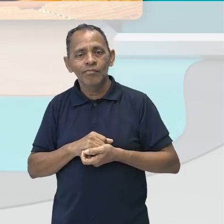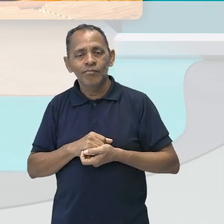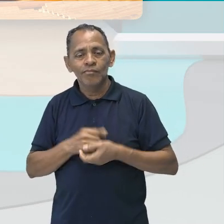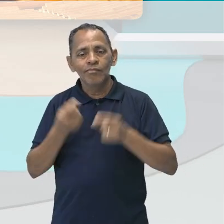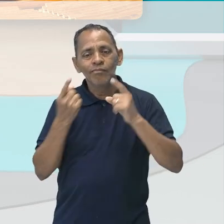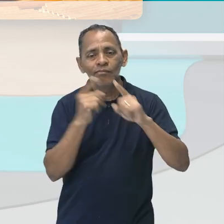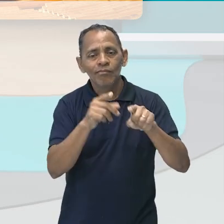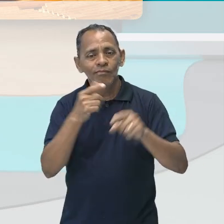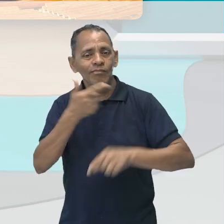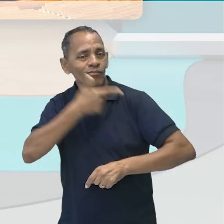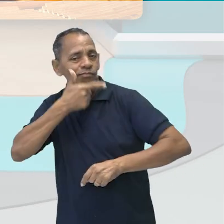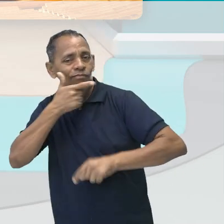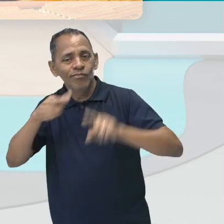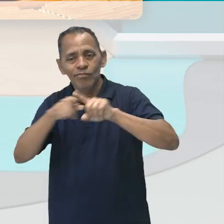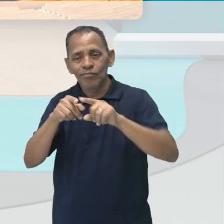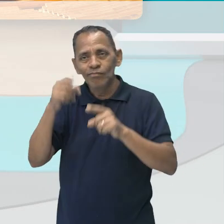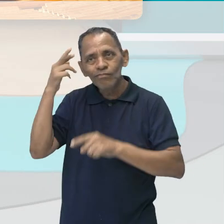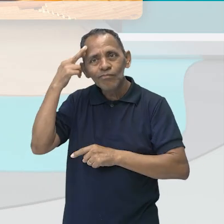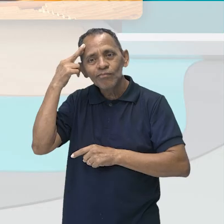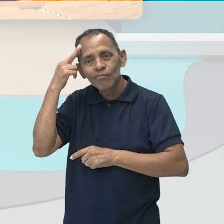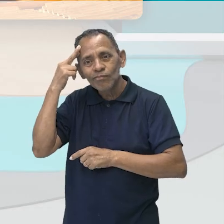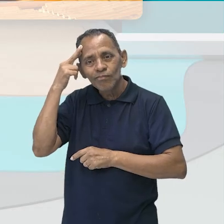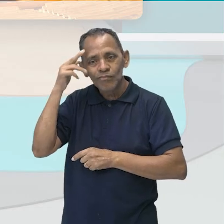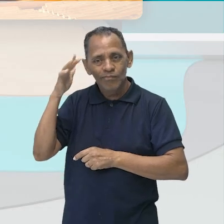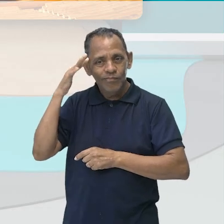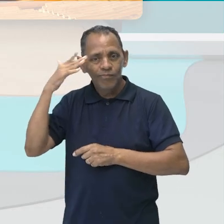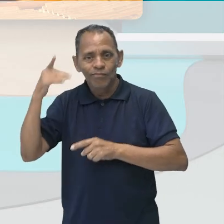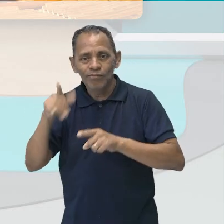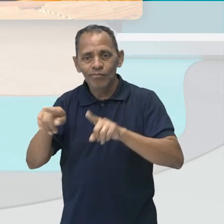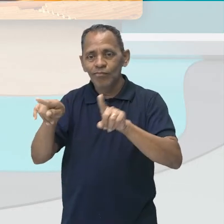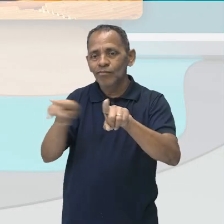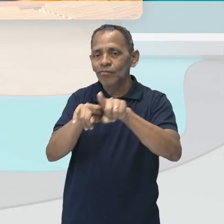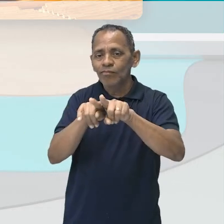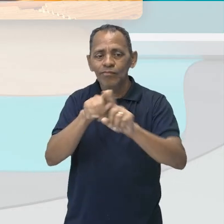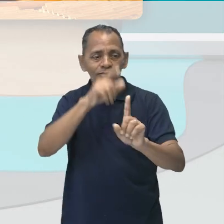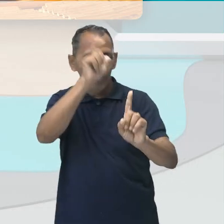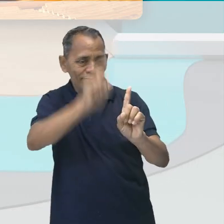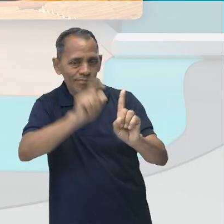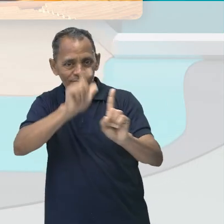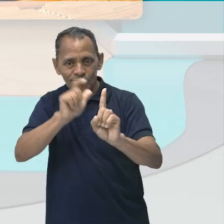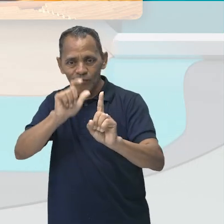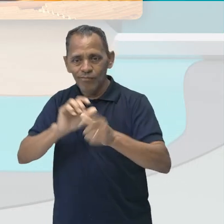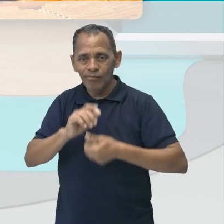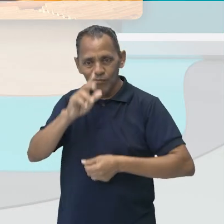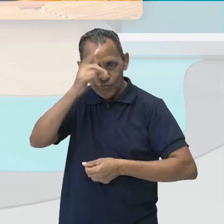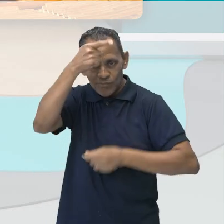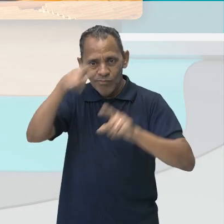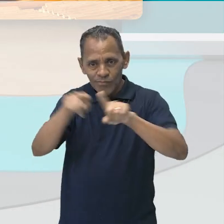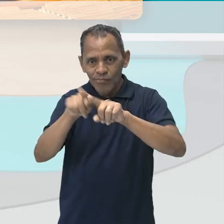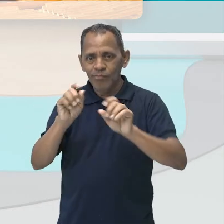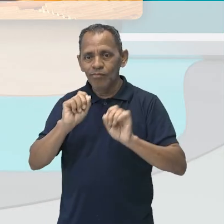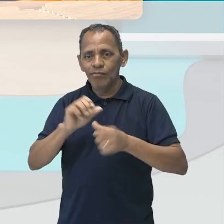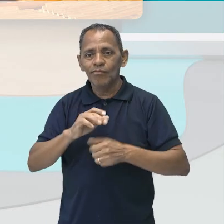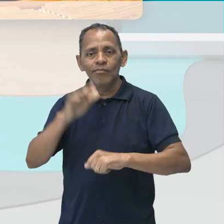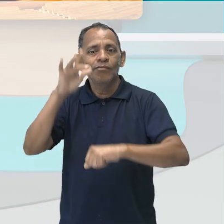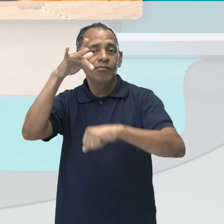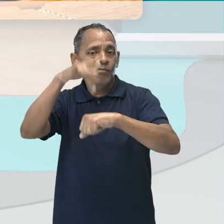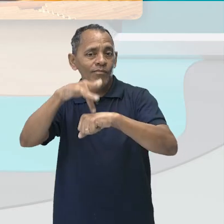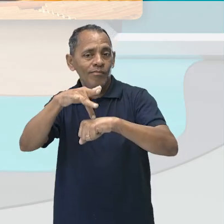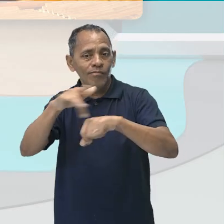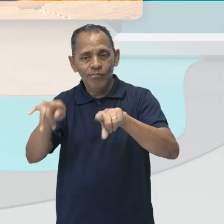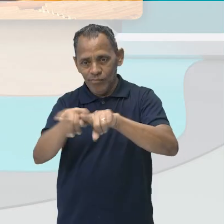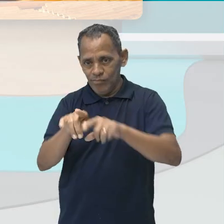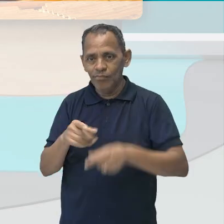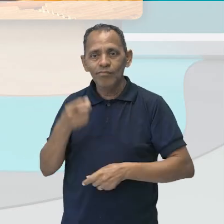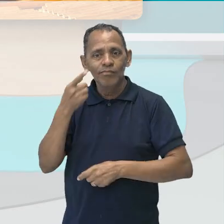e reflexão através de situações e personagens exagerados ou absurdos, como